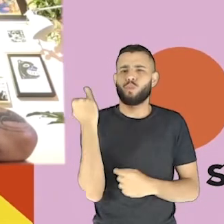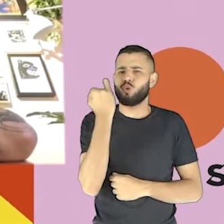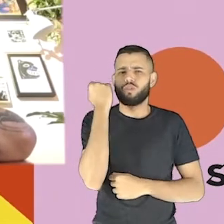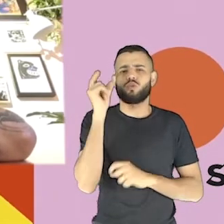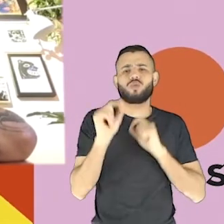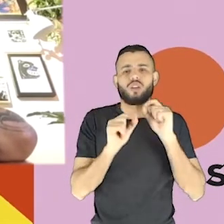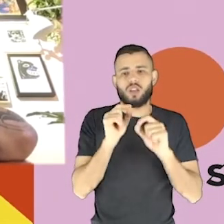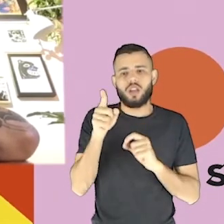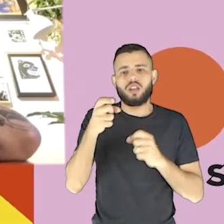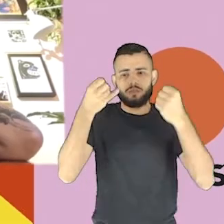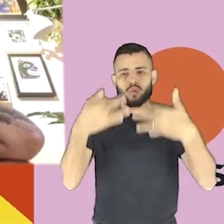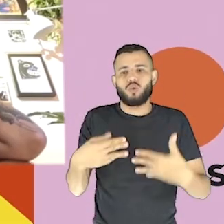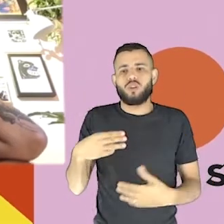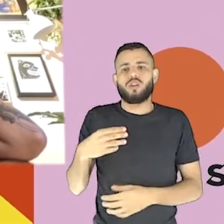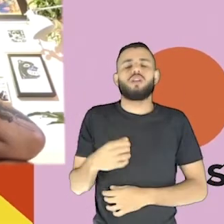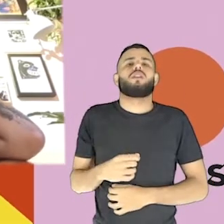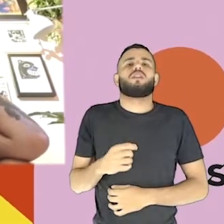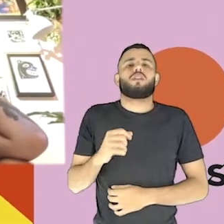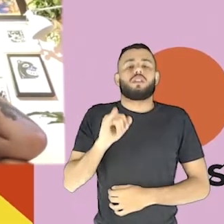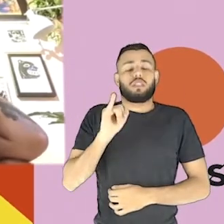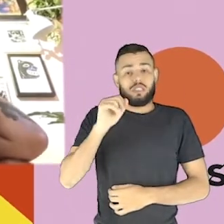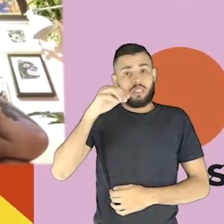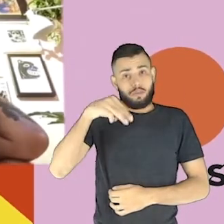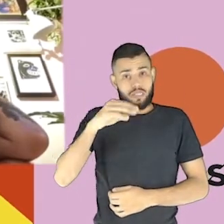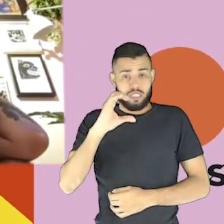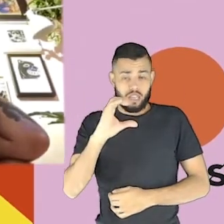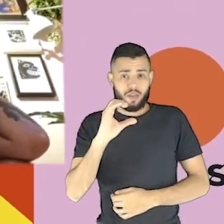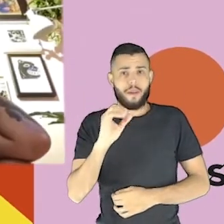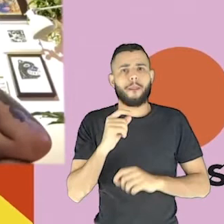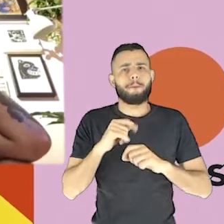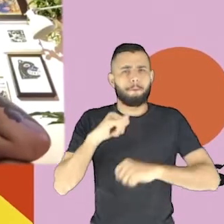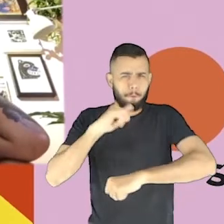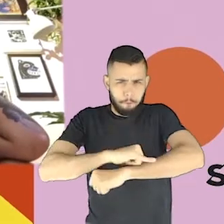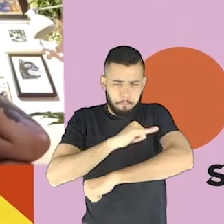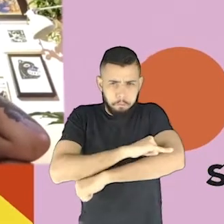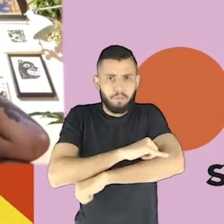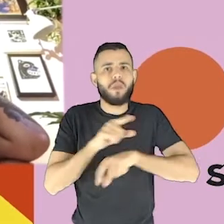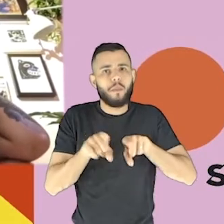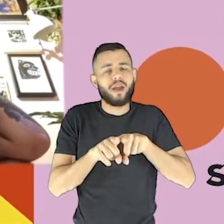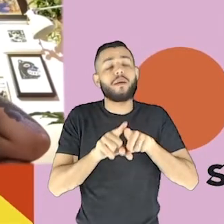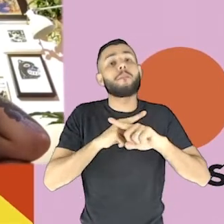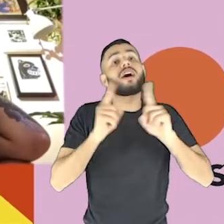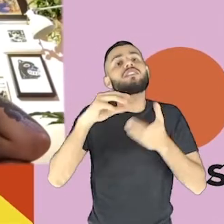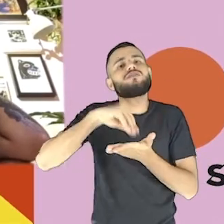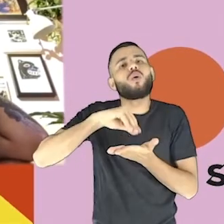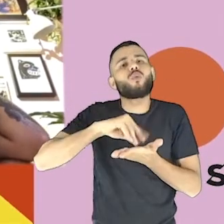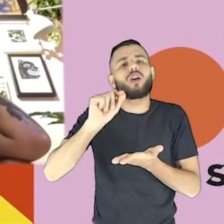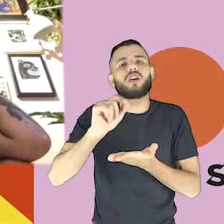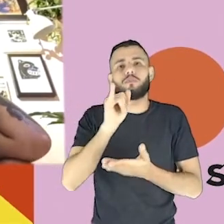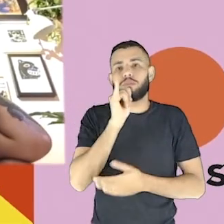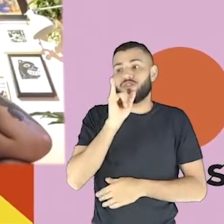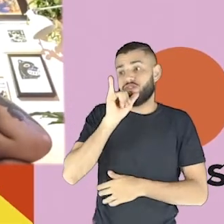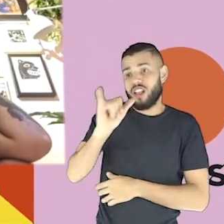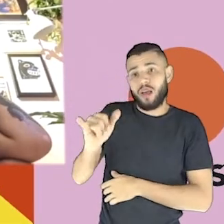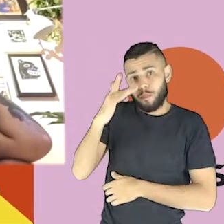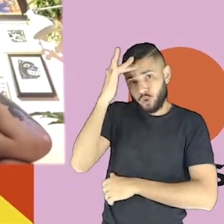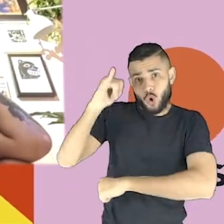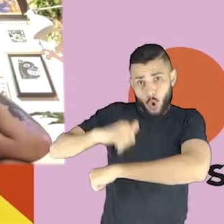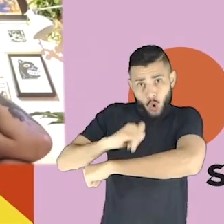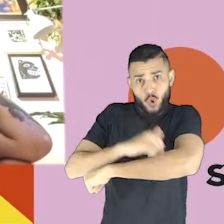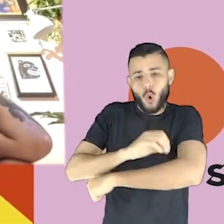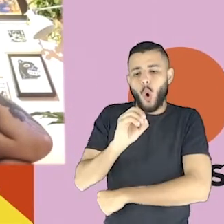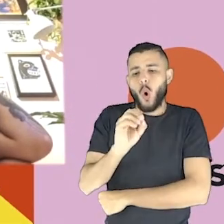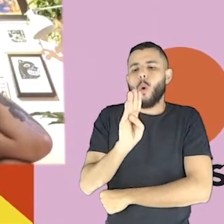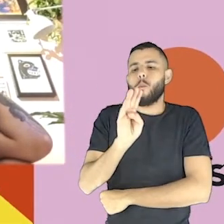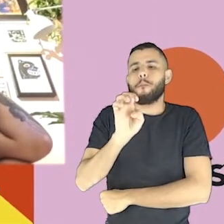é, o Cris falou do IMC e falou sobre obesidade, mas eu acho que é importante pautar aqui uma coisa, que você chamar uma pessoa gorda de obesa,